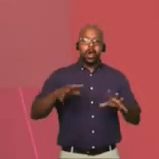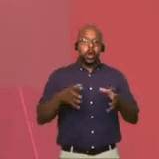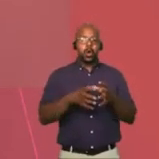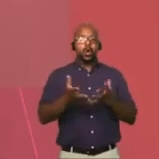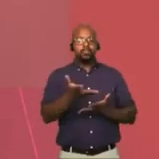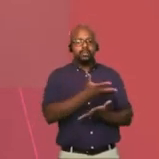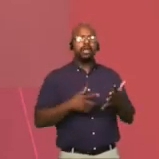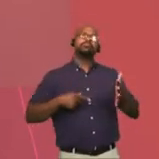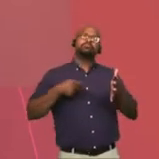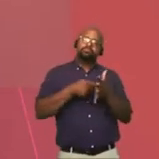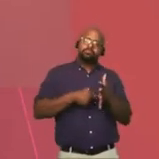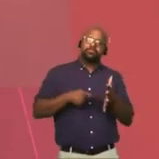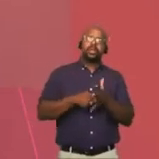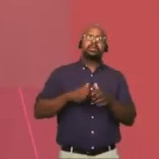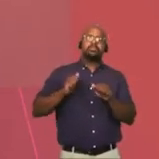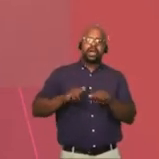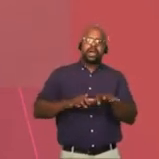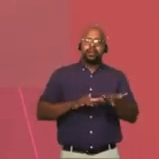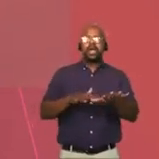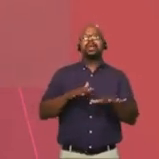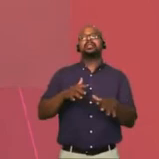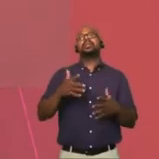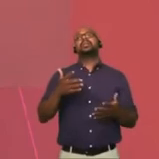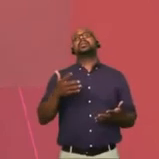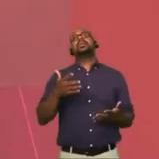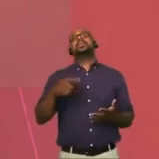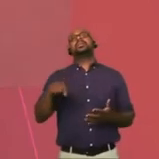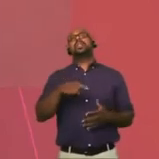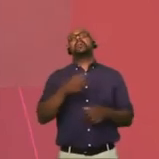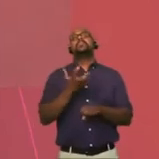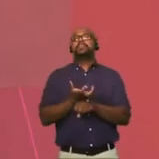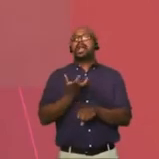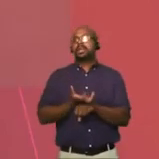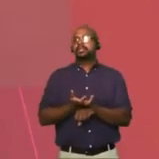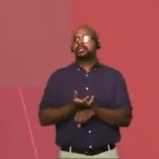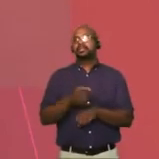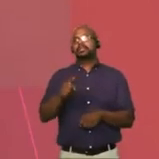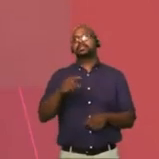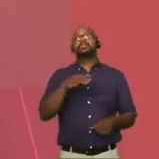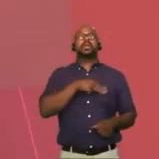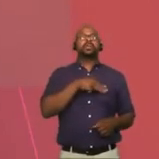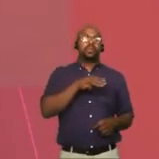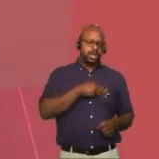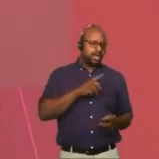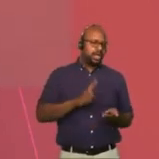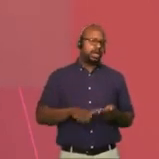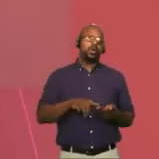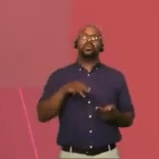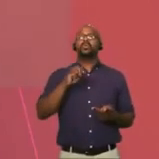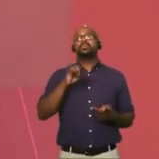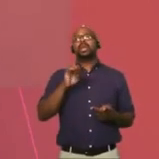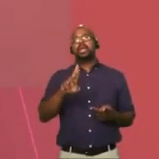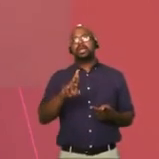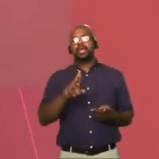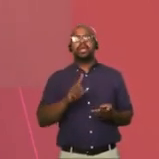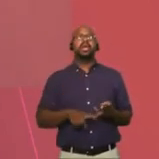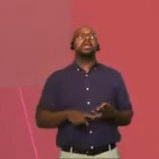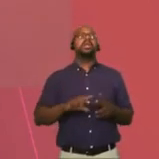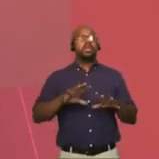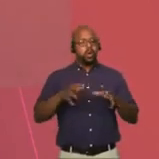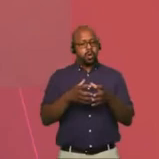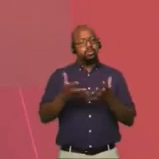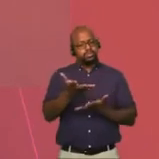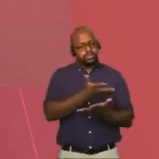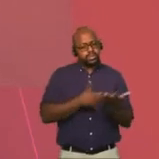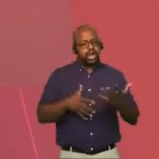Organize para fazer uma caminhada na praia na praça lá de Madureira ou do Méier ok que a